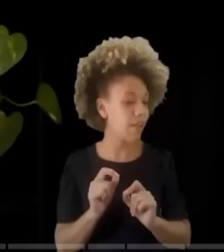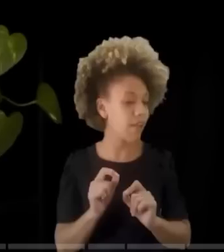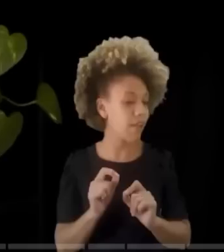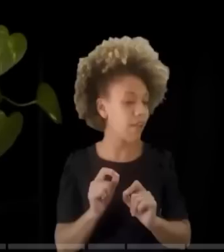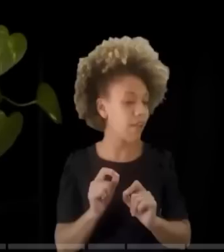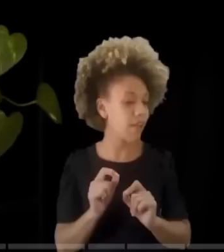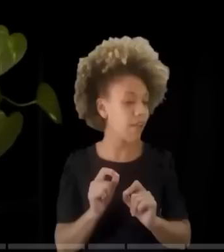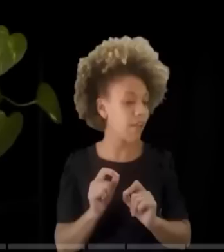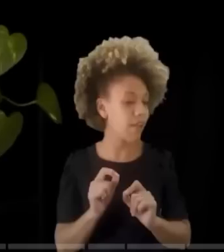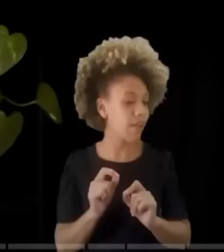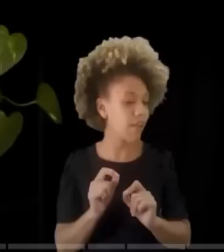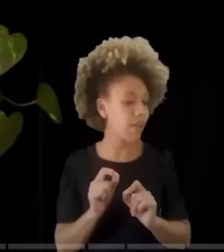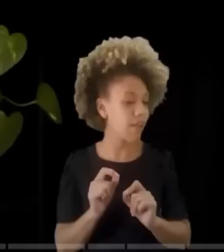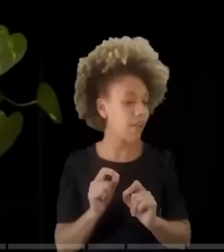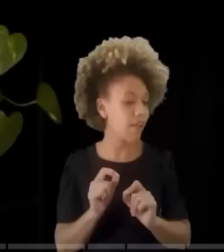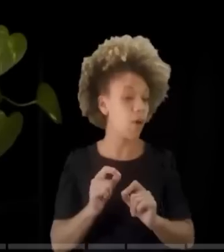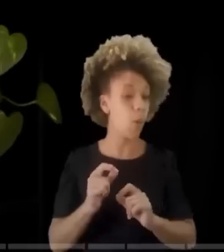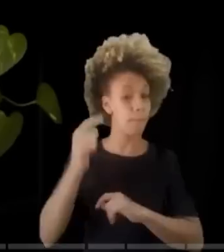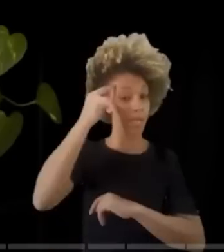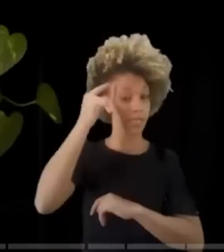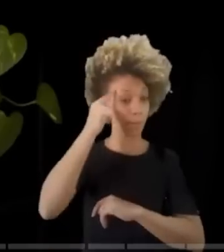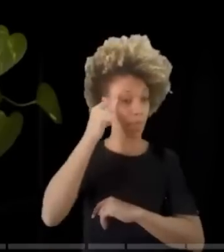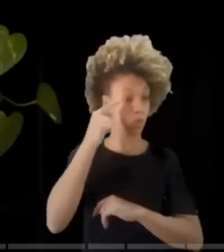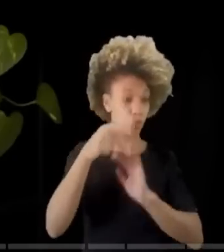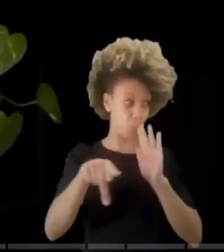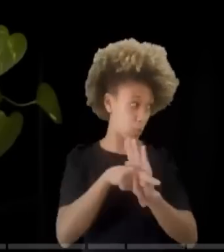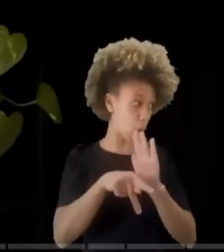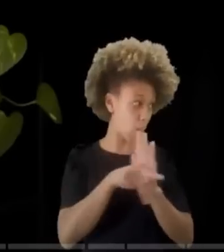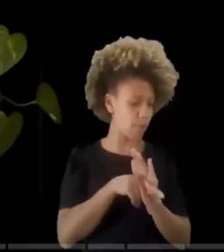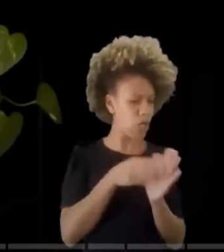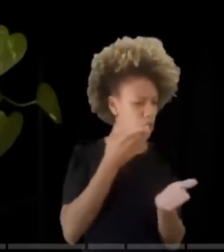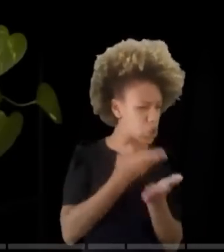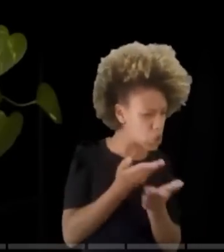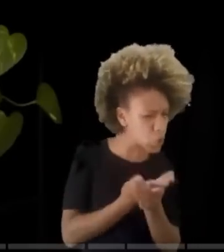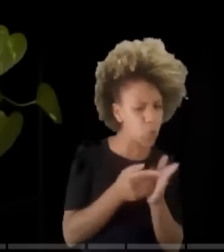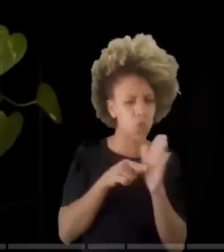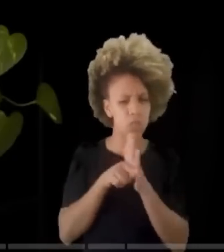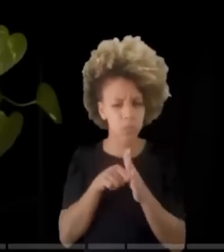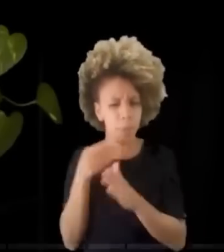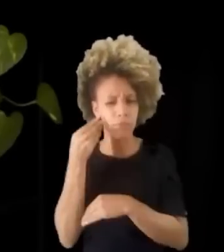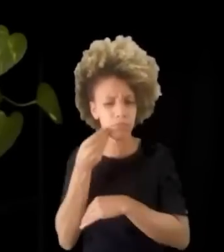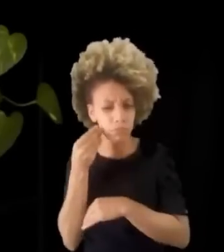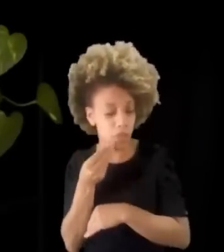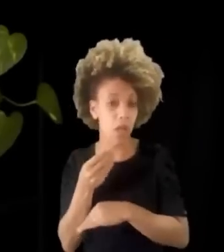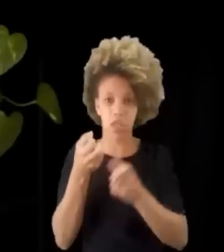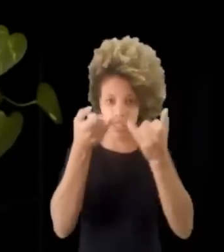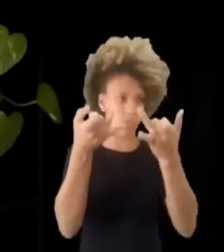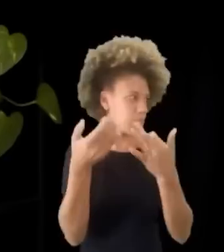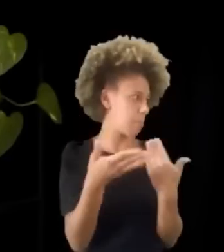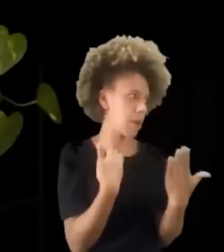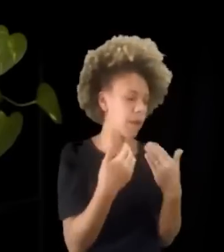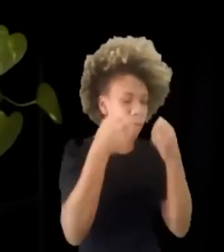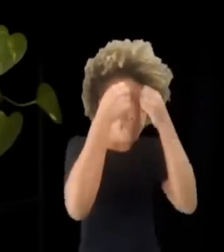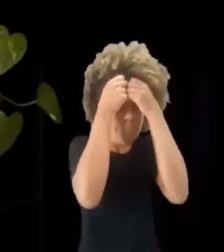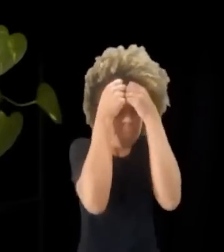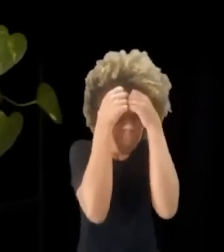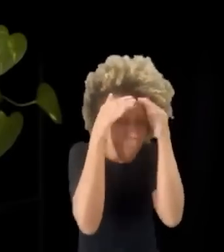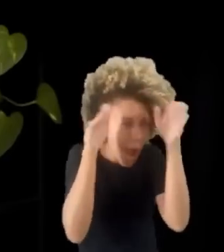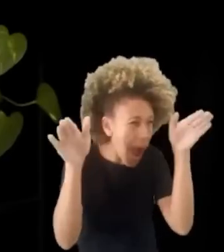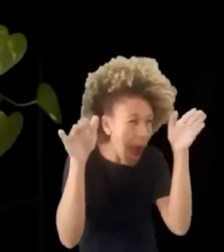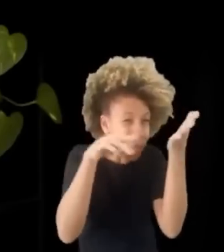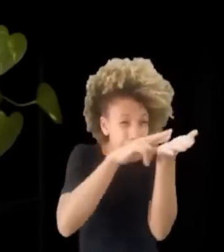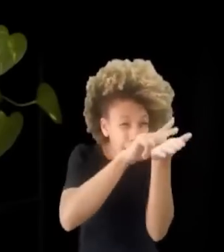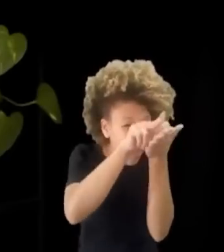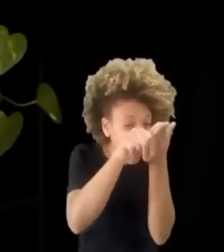precisa pedir seu voto cara ele já ganhou seu voto irmão se você estuda você faz a sua vivência você experiência isso daqui que eu tô falando com você tá abrindo a minha cabeça